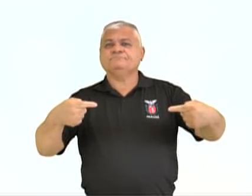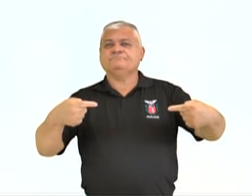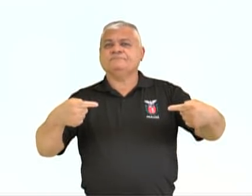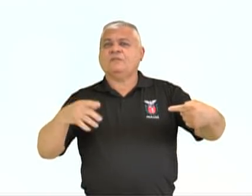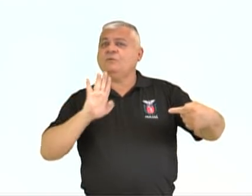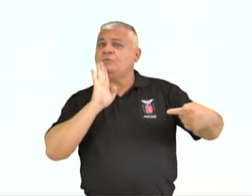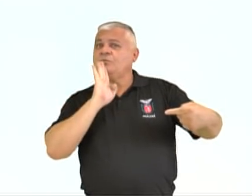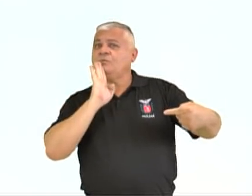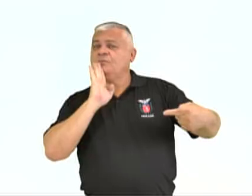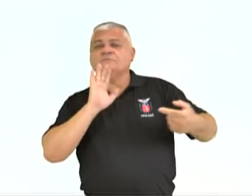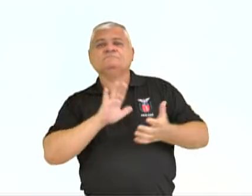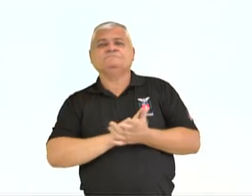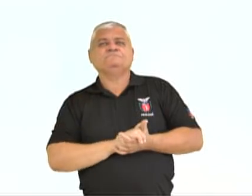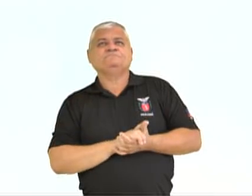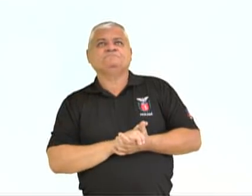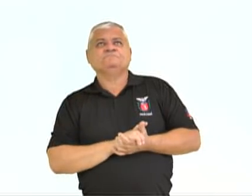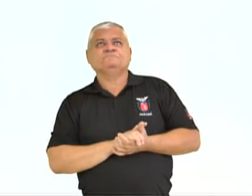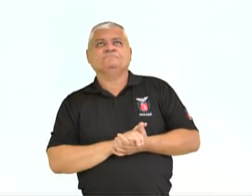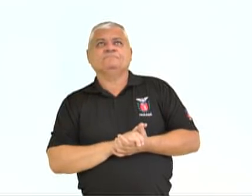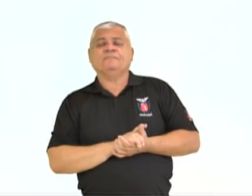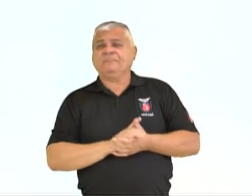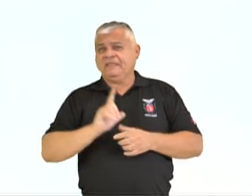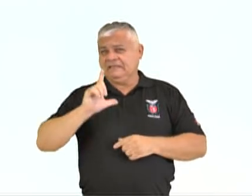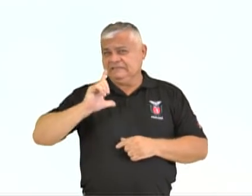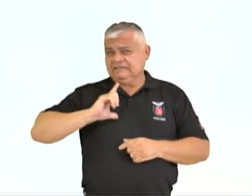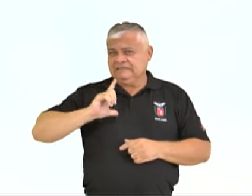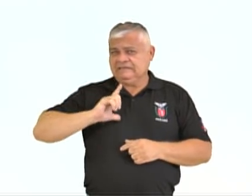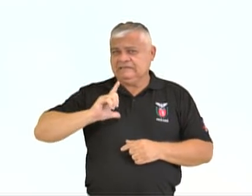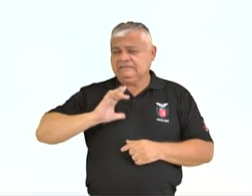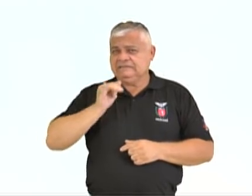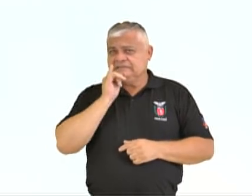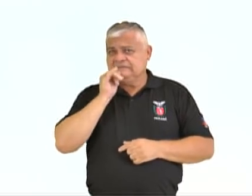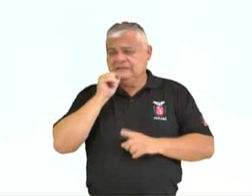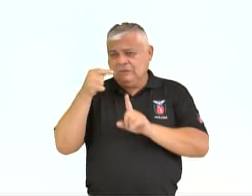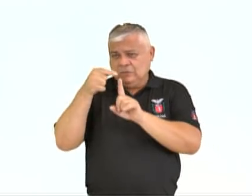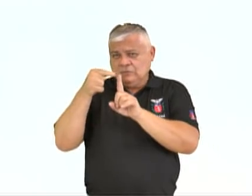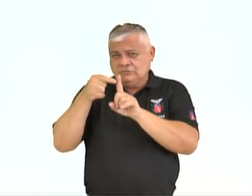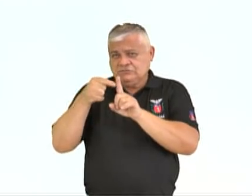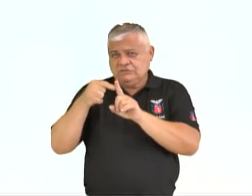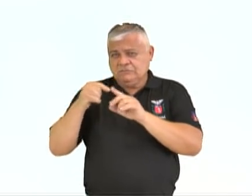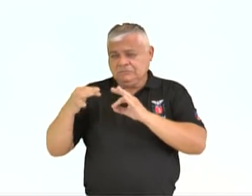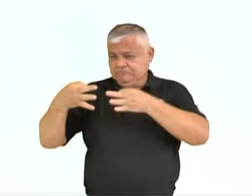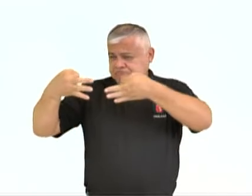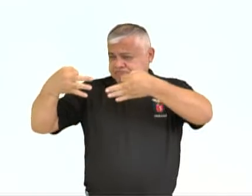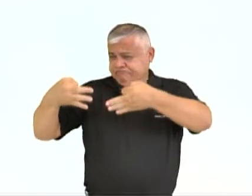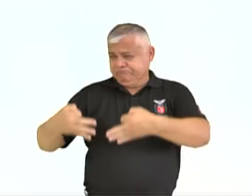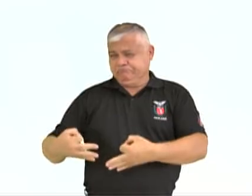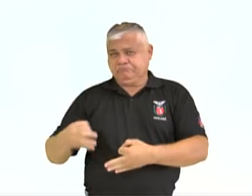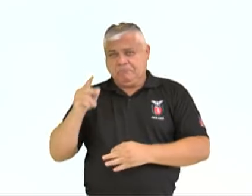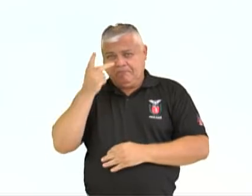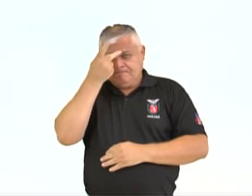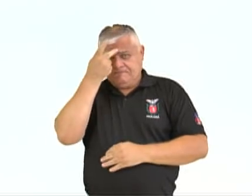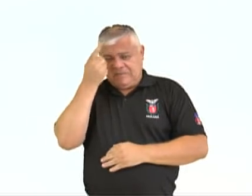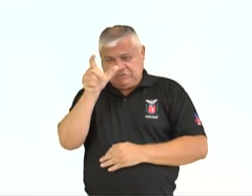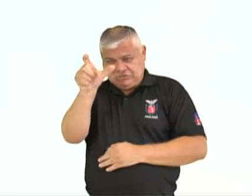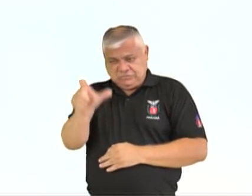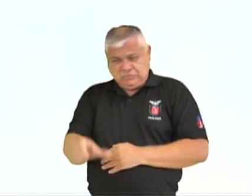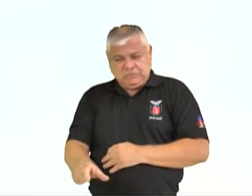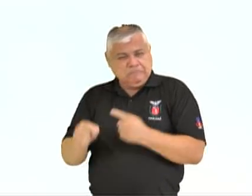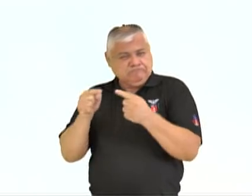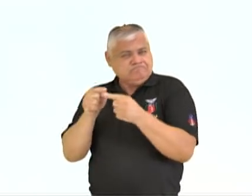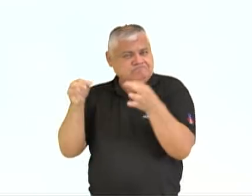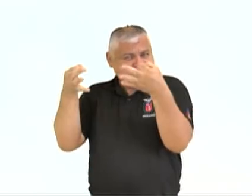conhecimento. Será que existe um tipo ideal de pessoas? Tipo ideal de